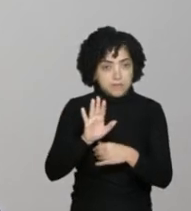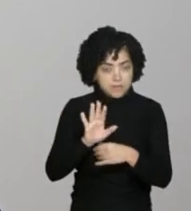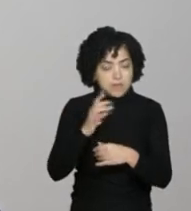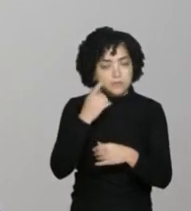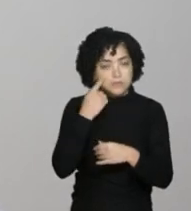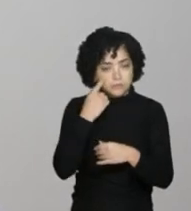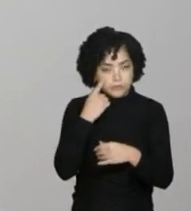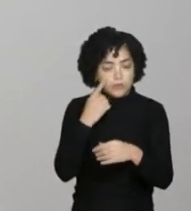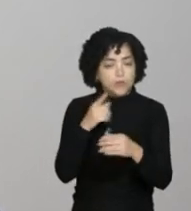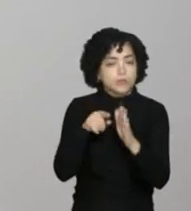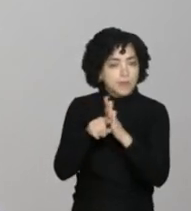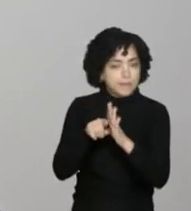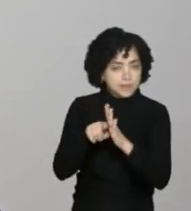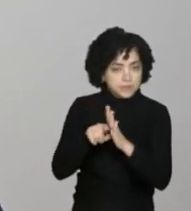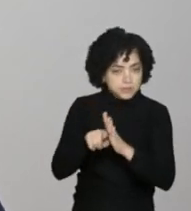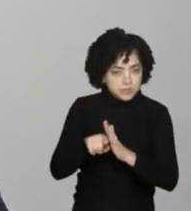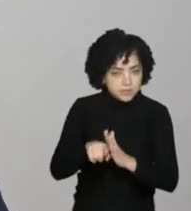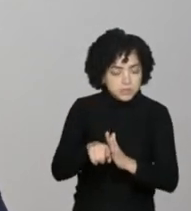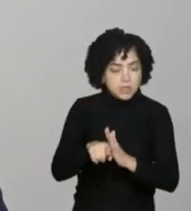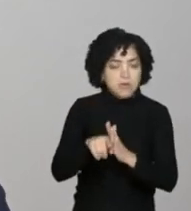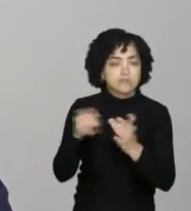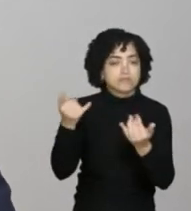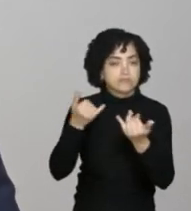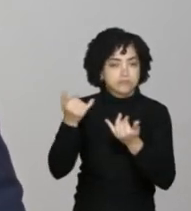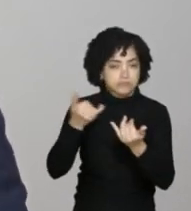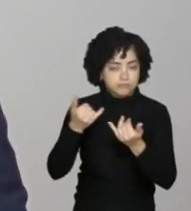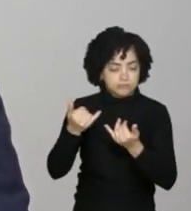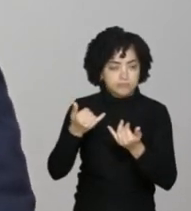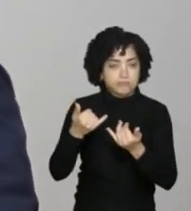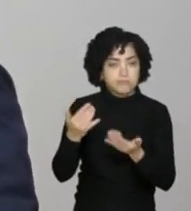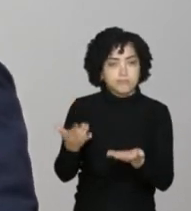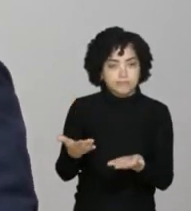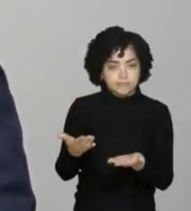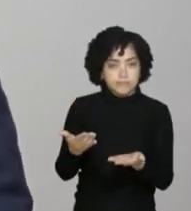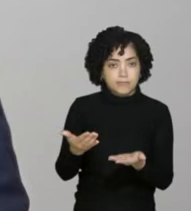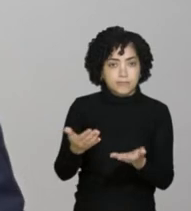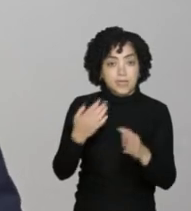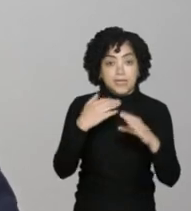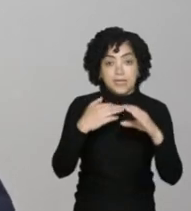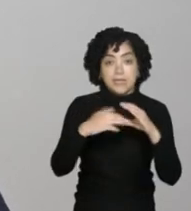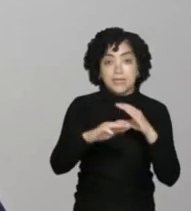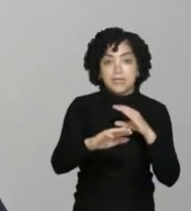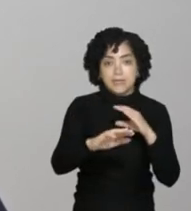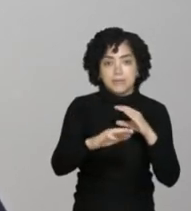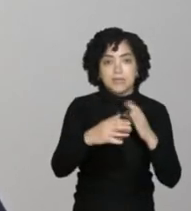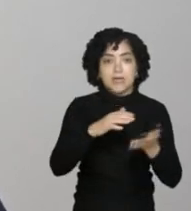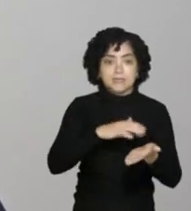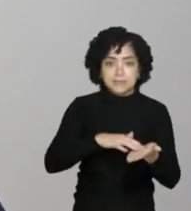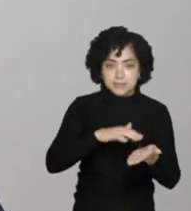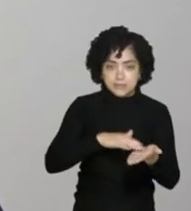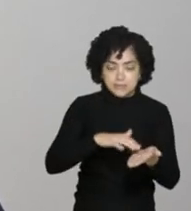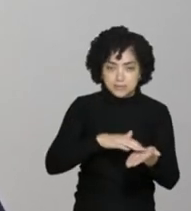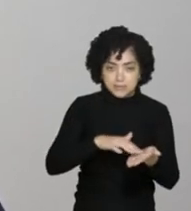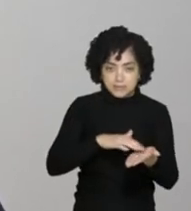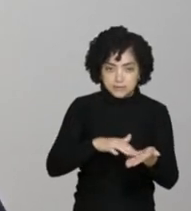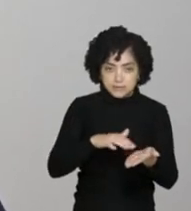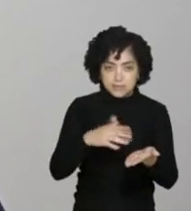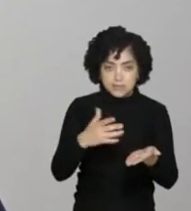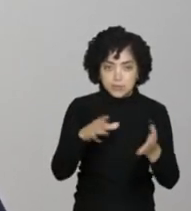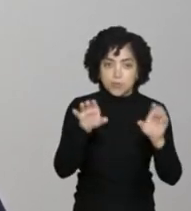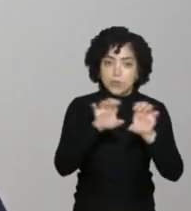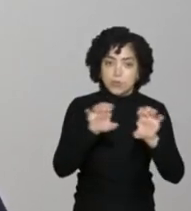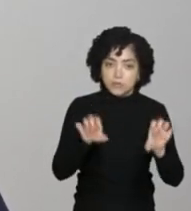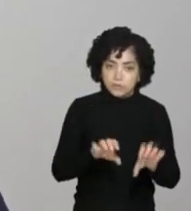buscar essas informações para encaminhar a Secretaria de